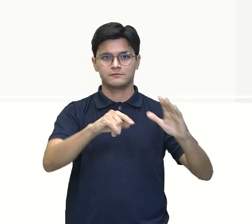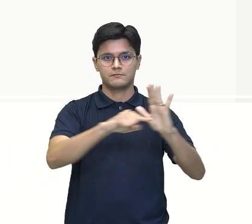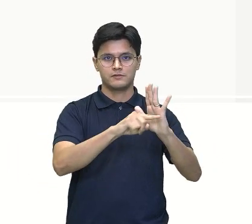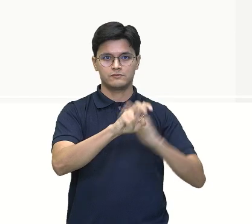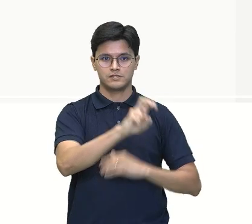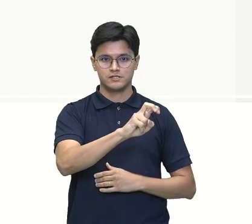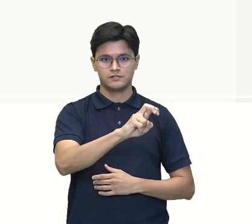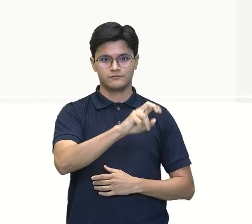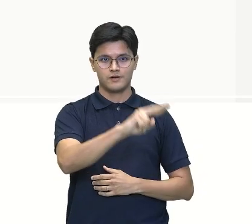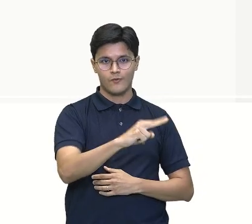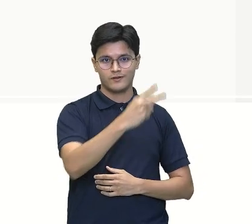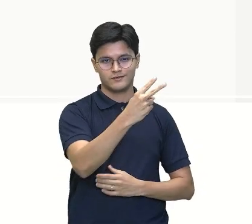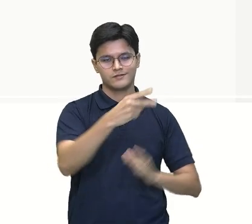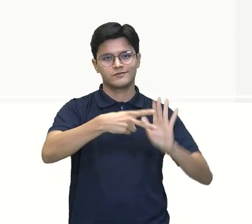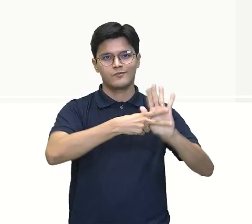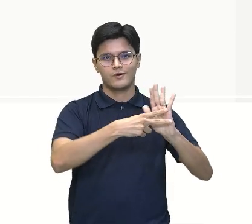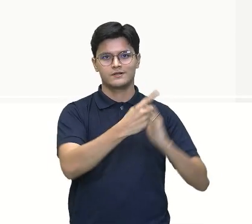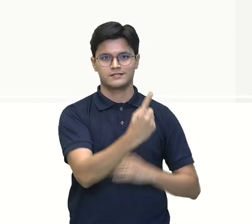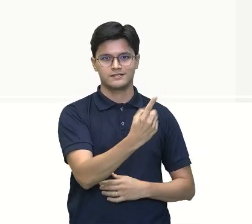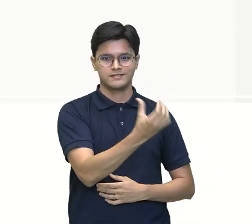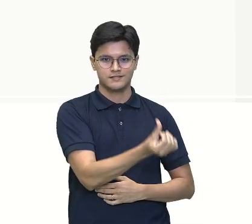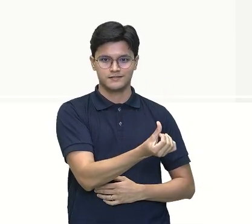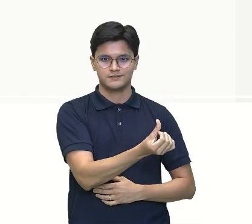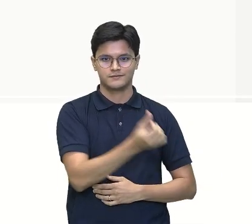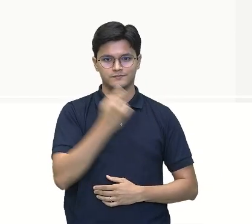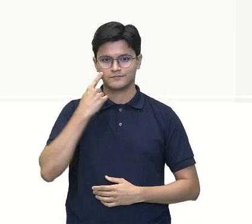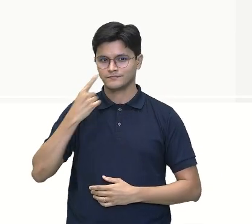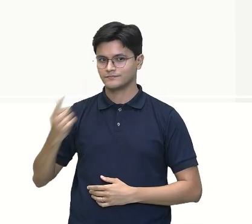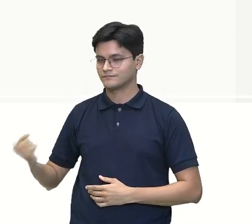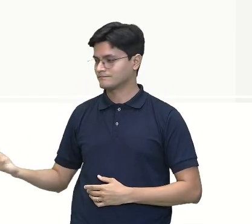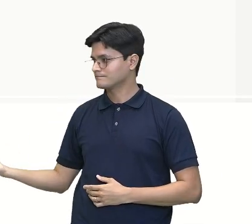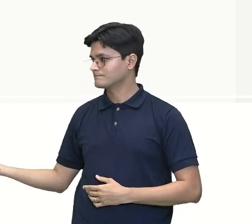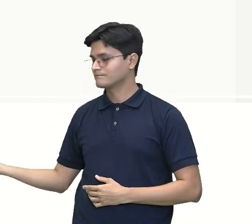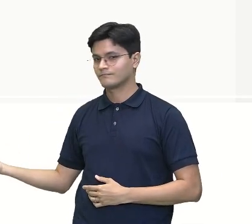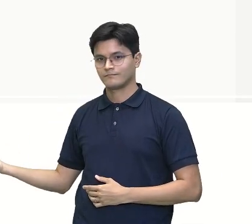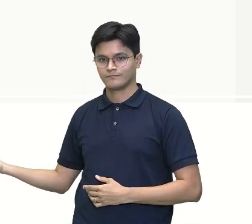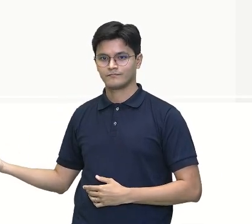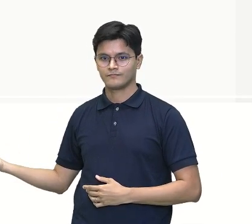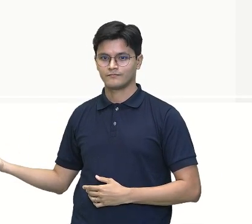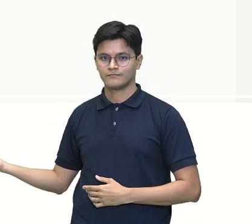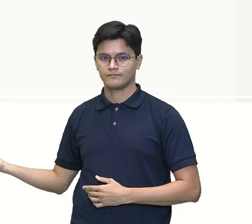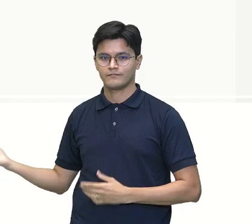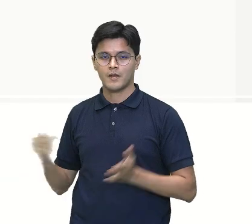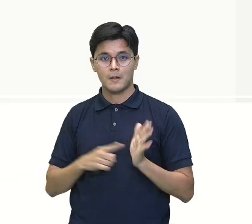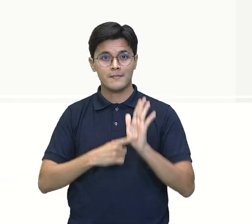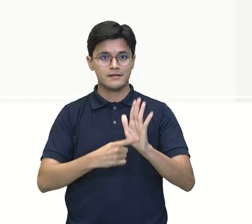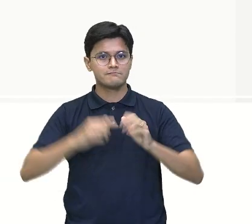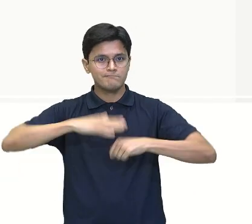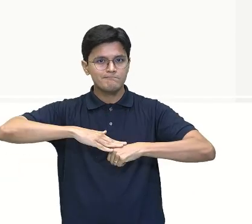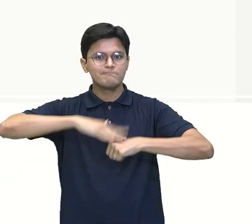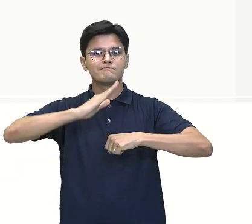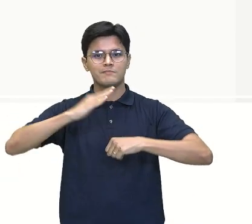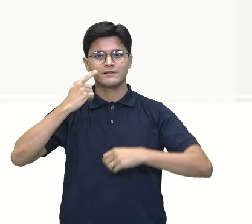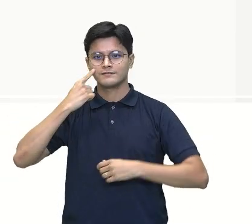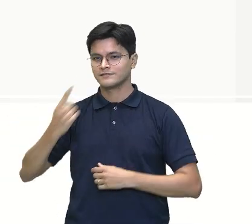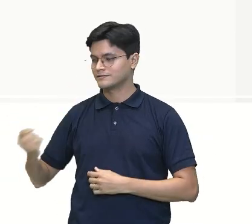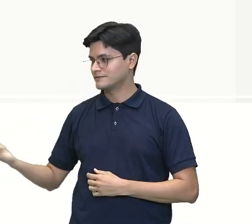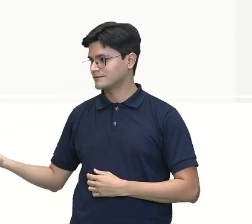a 16, tá bom? É mais comum ela ser apresentada dessa